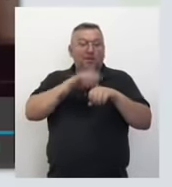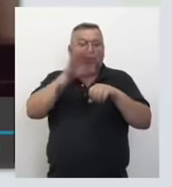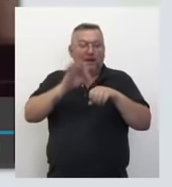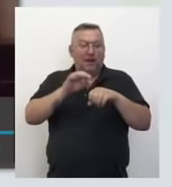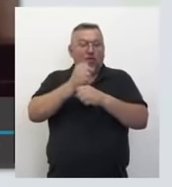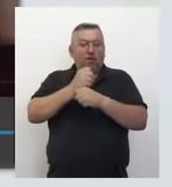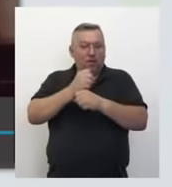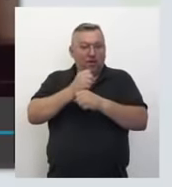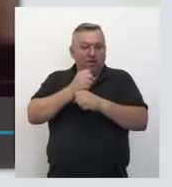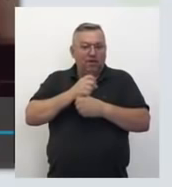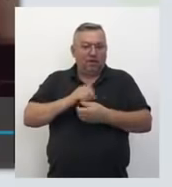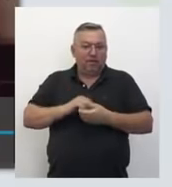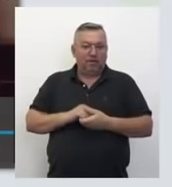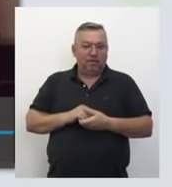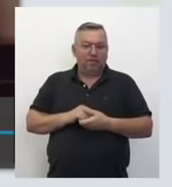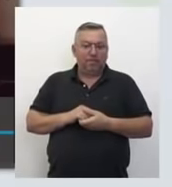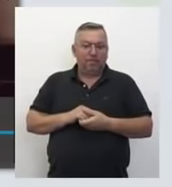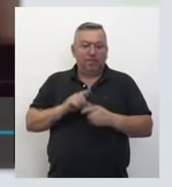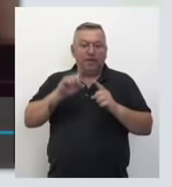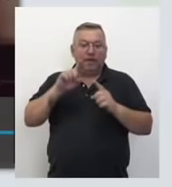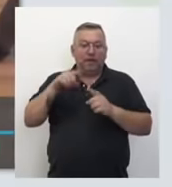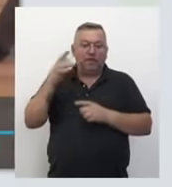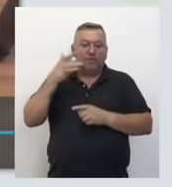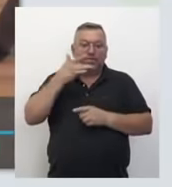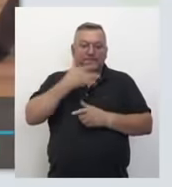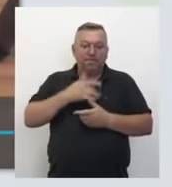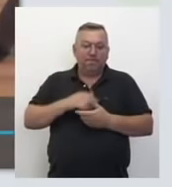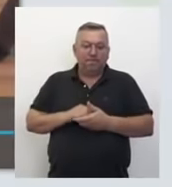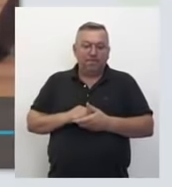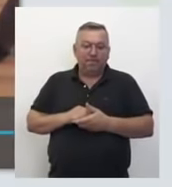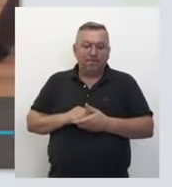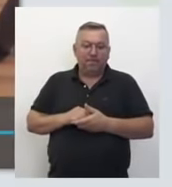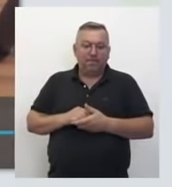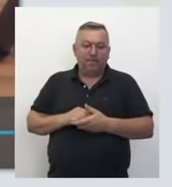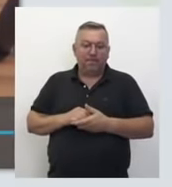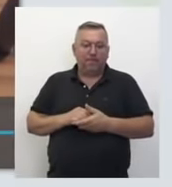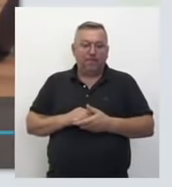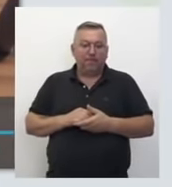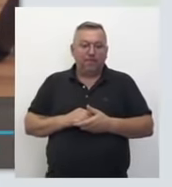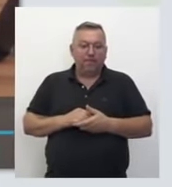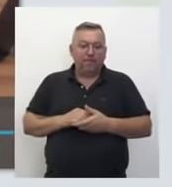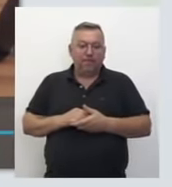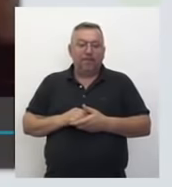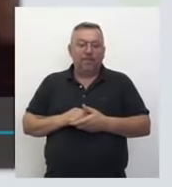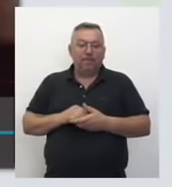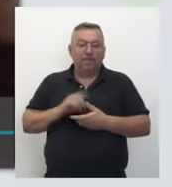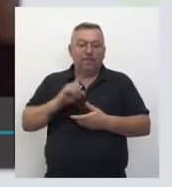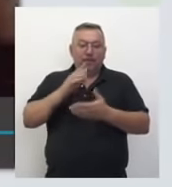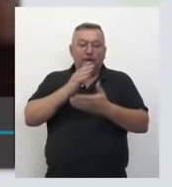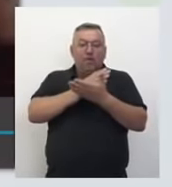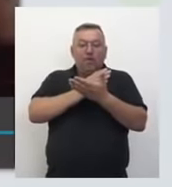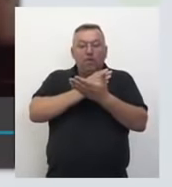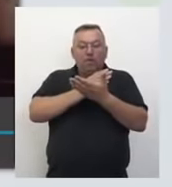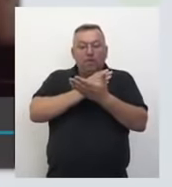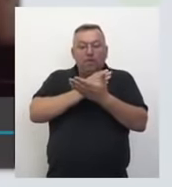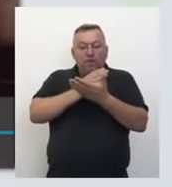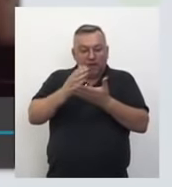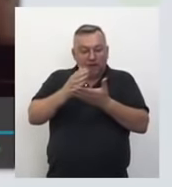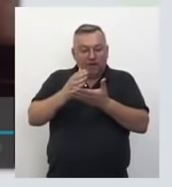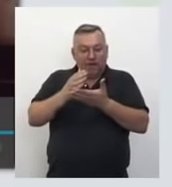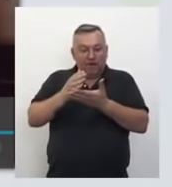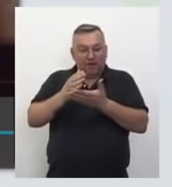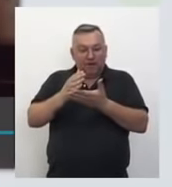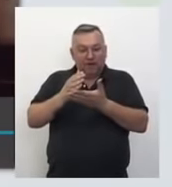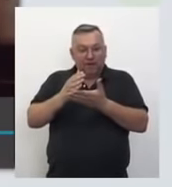ano. Mas é uma delícia. Pronto. Ó, aqui tá o começo